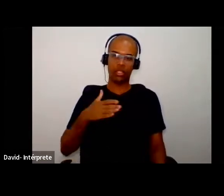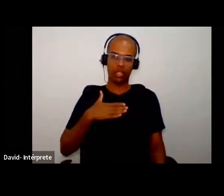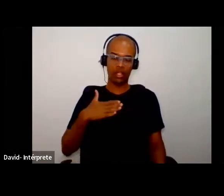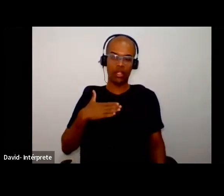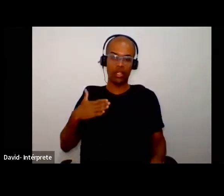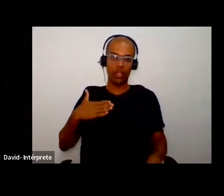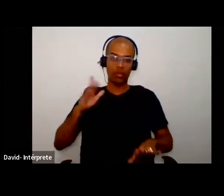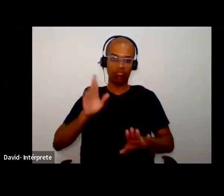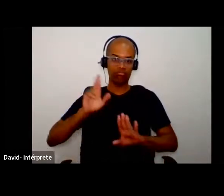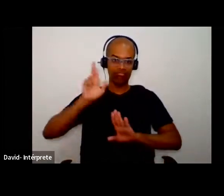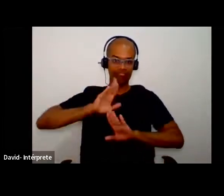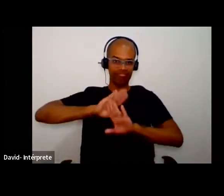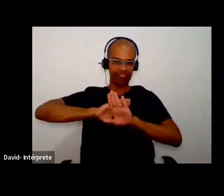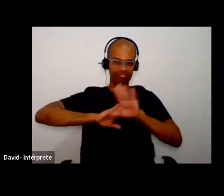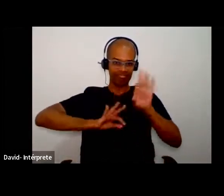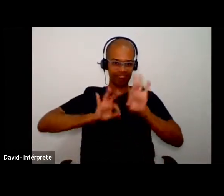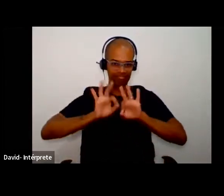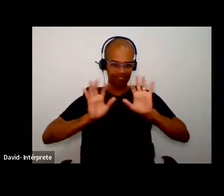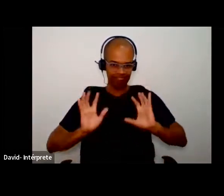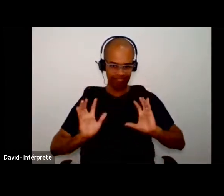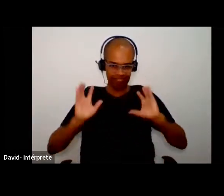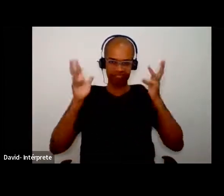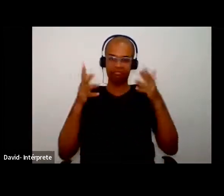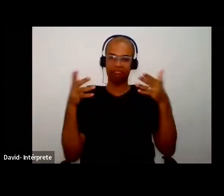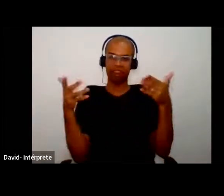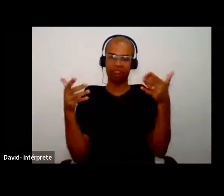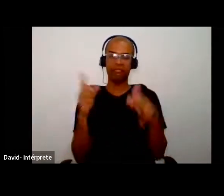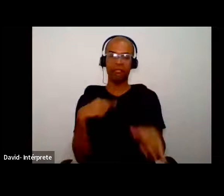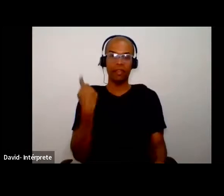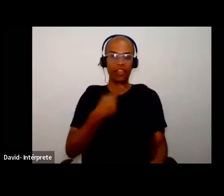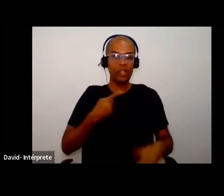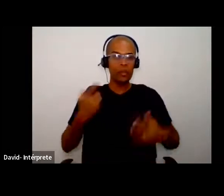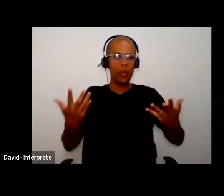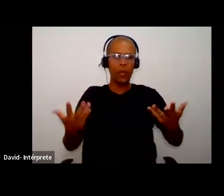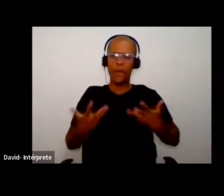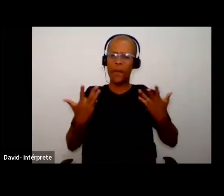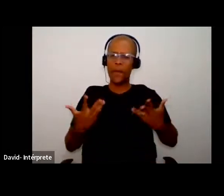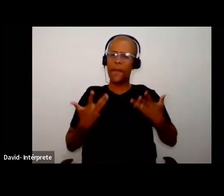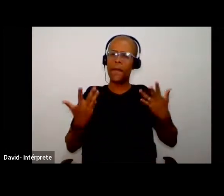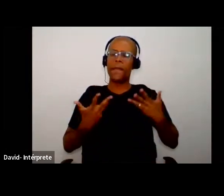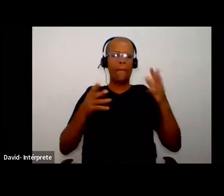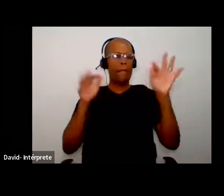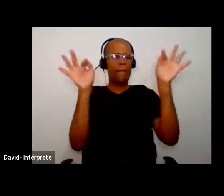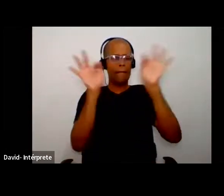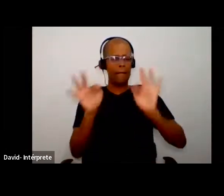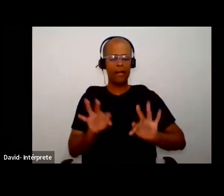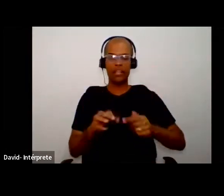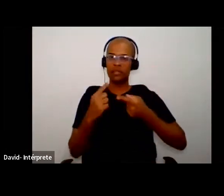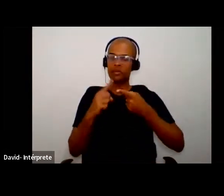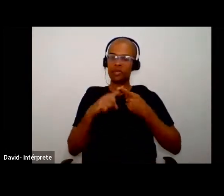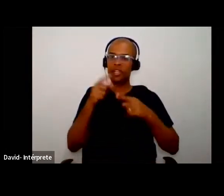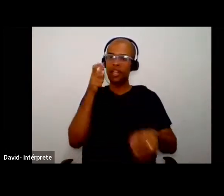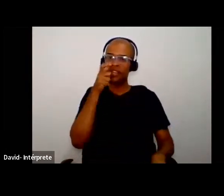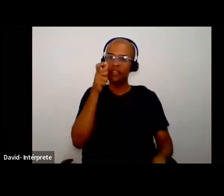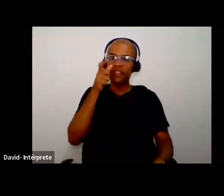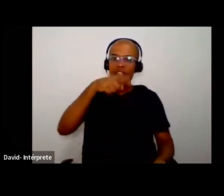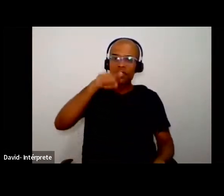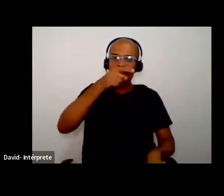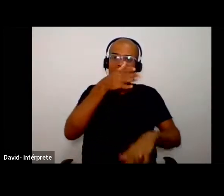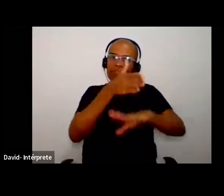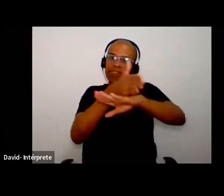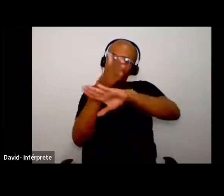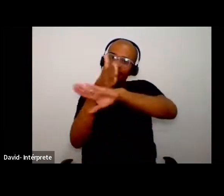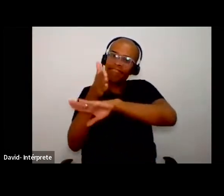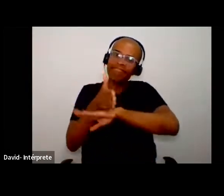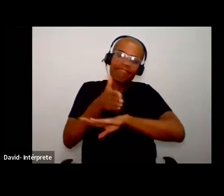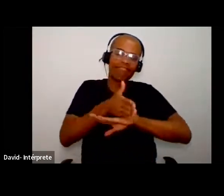deste evento. E estamos muito empolgados e felizes por ver tanta participação de gente que a